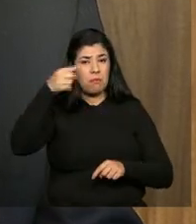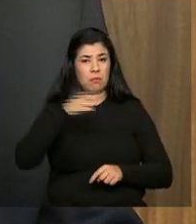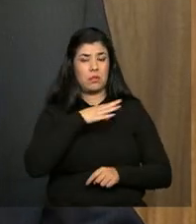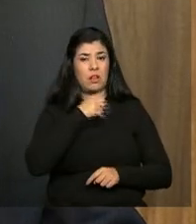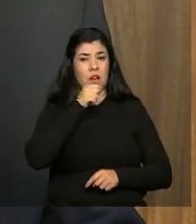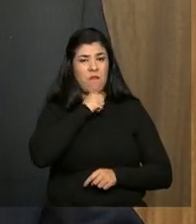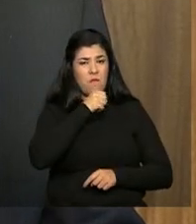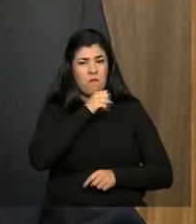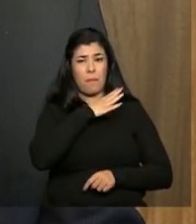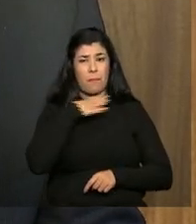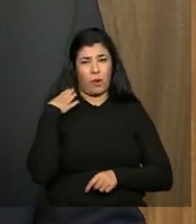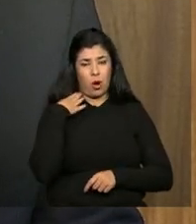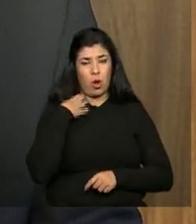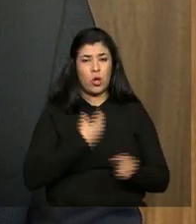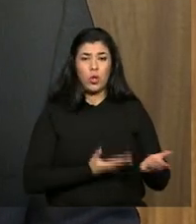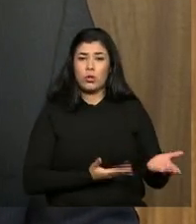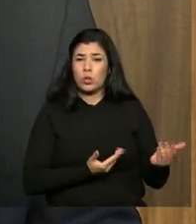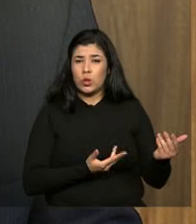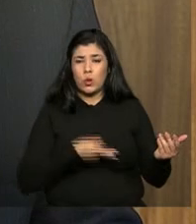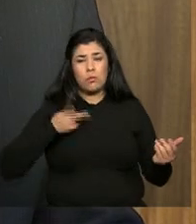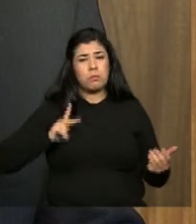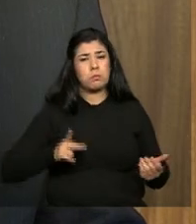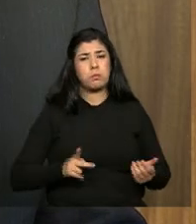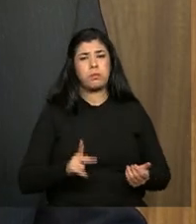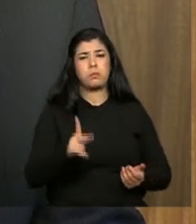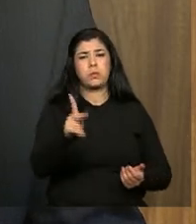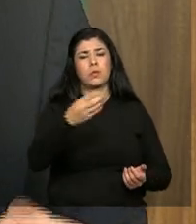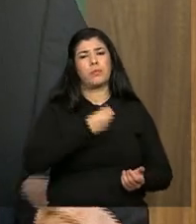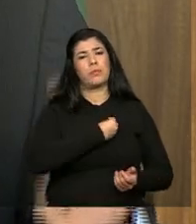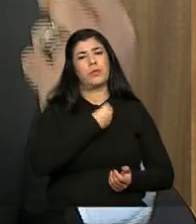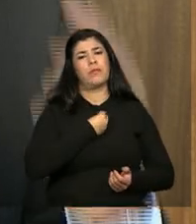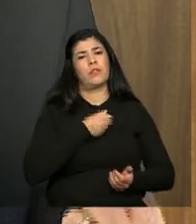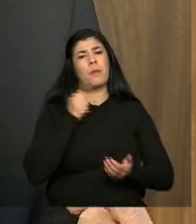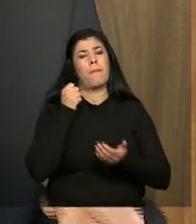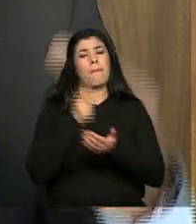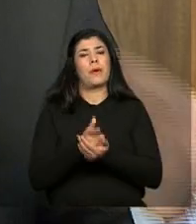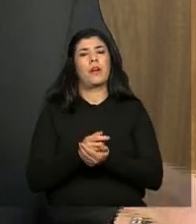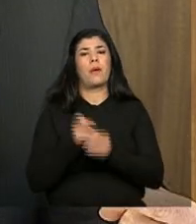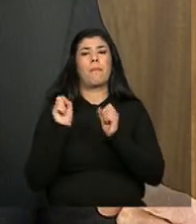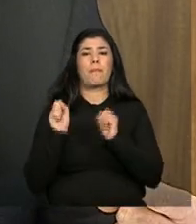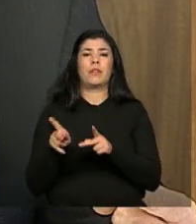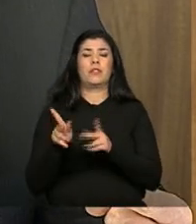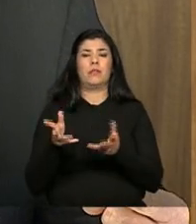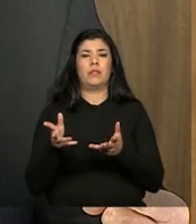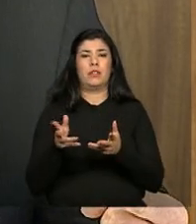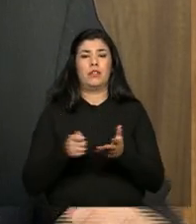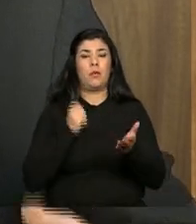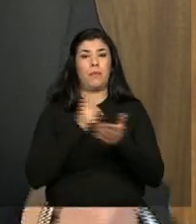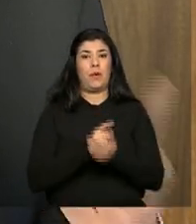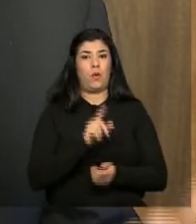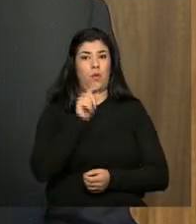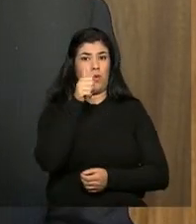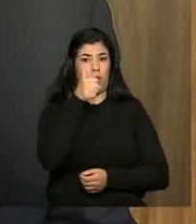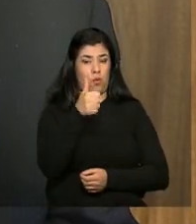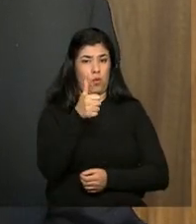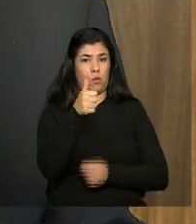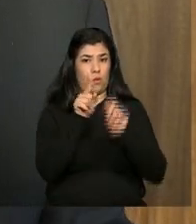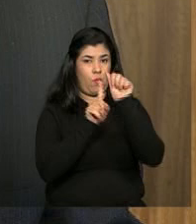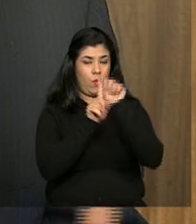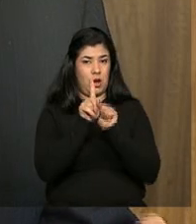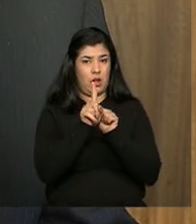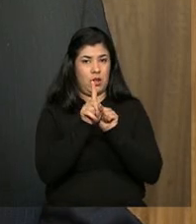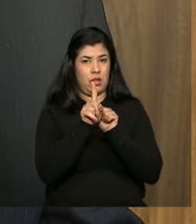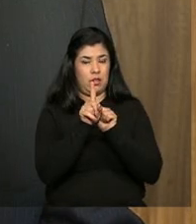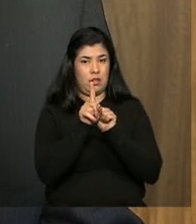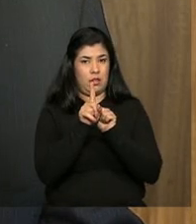em seguida e o jovem terá o resto da vida uma atenção Se você apagar um mês pelo teto o seu